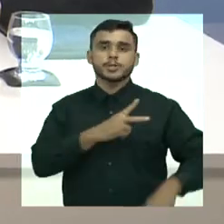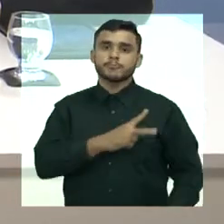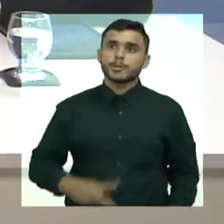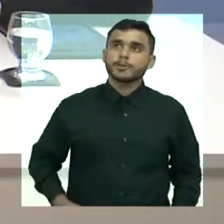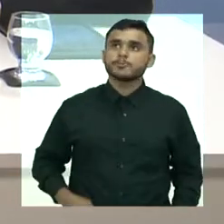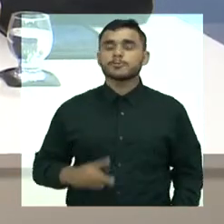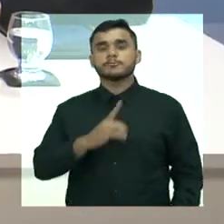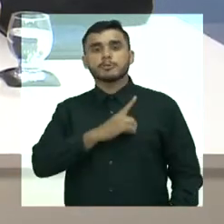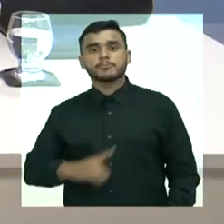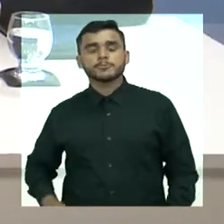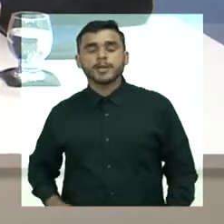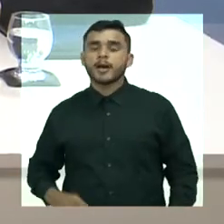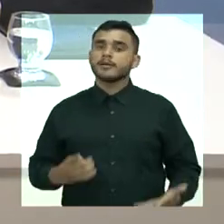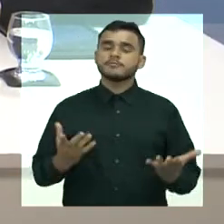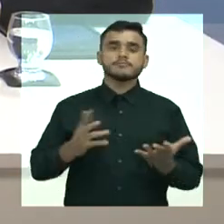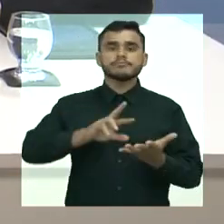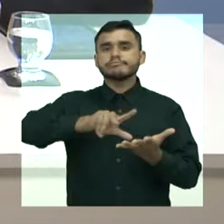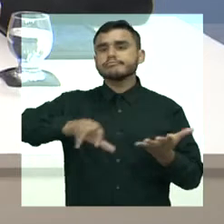suas gestões,